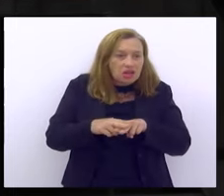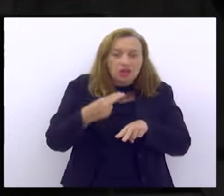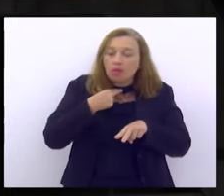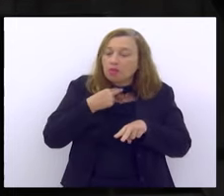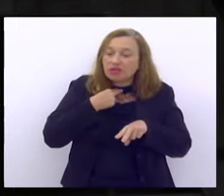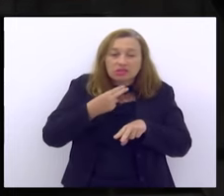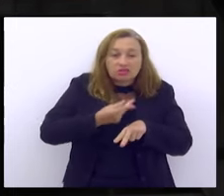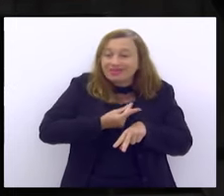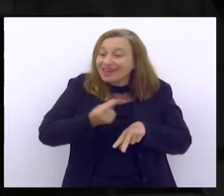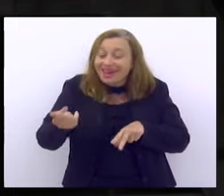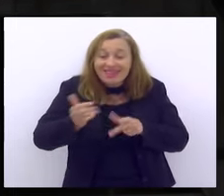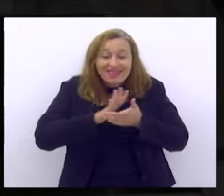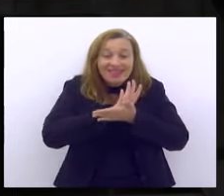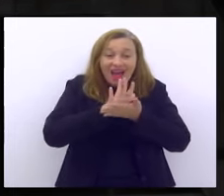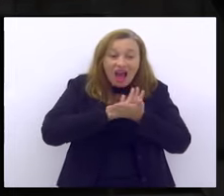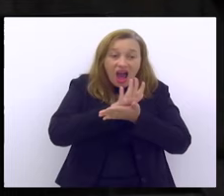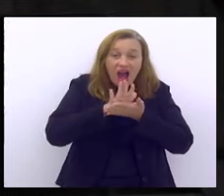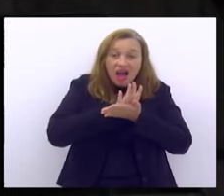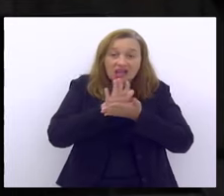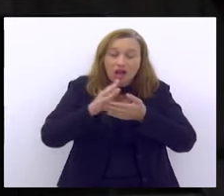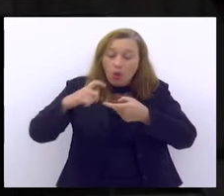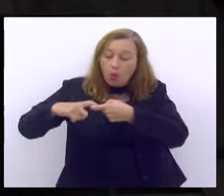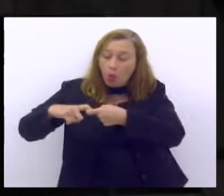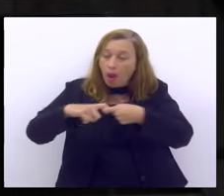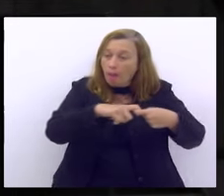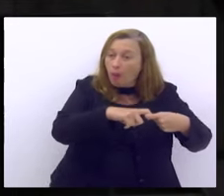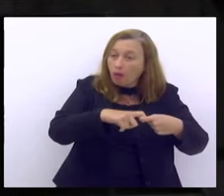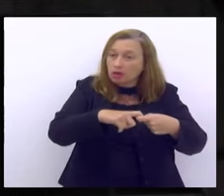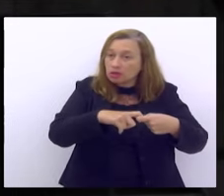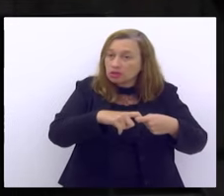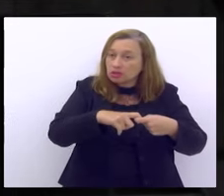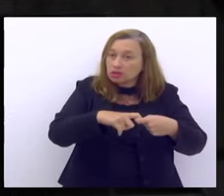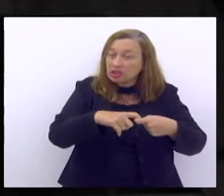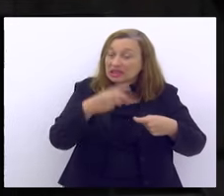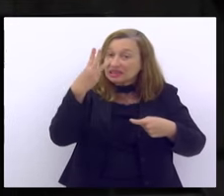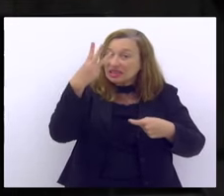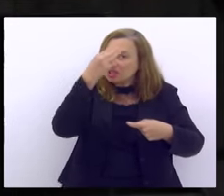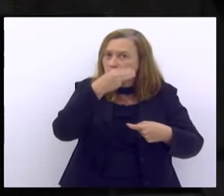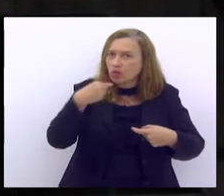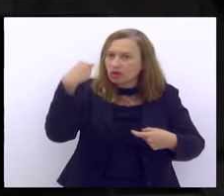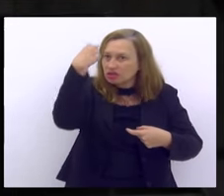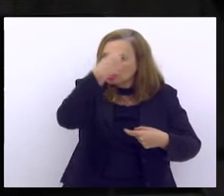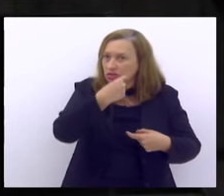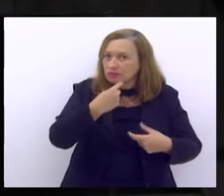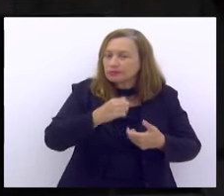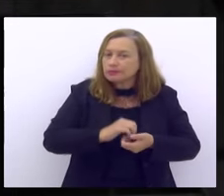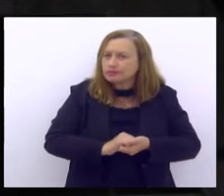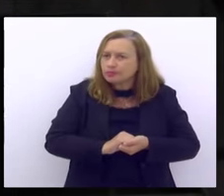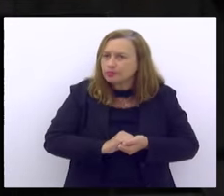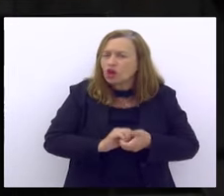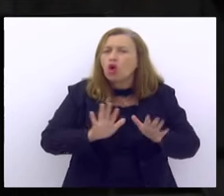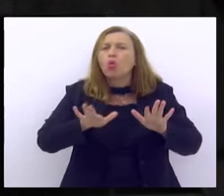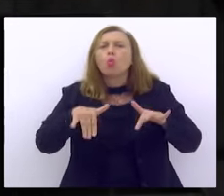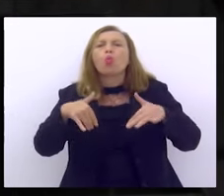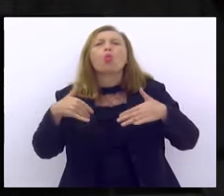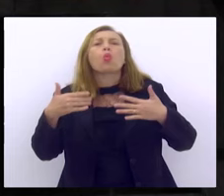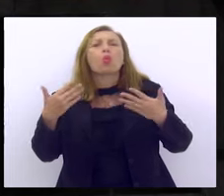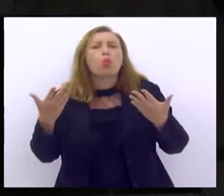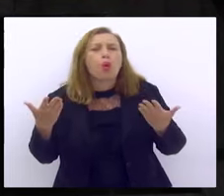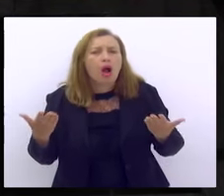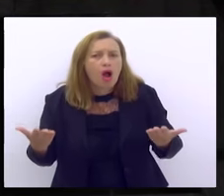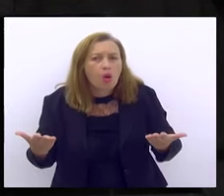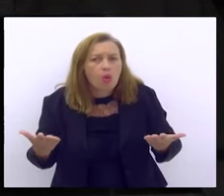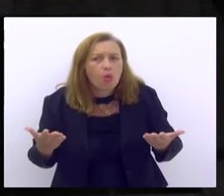cima de um reboque, já há 3 horas. Qual seria a